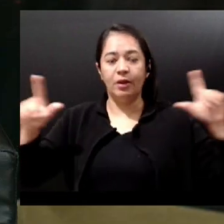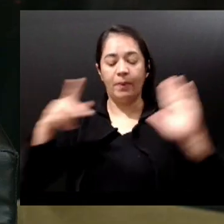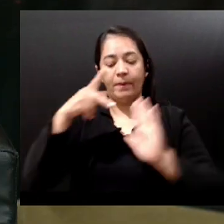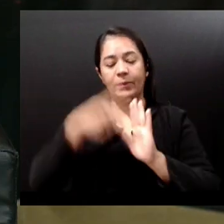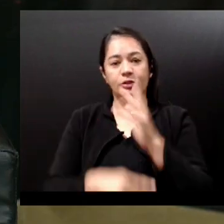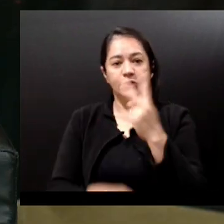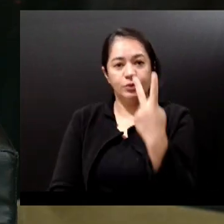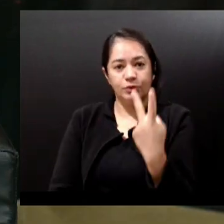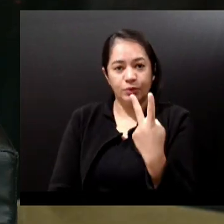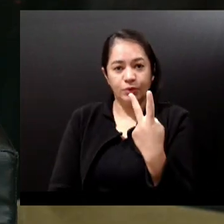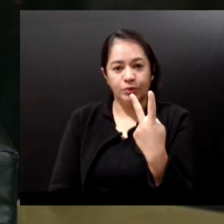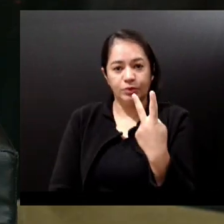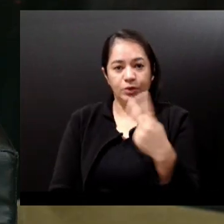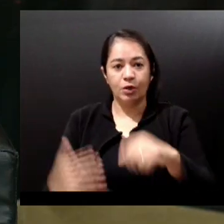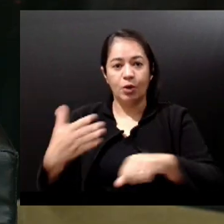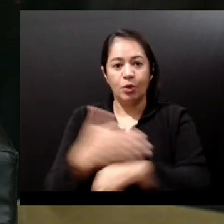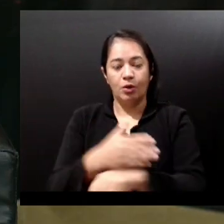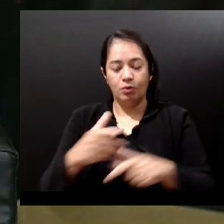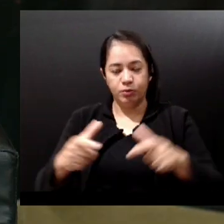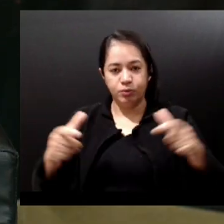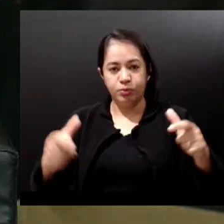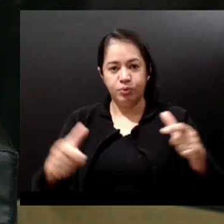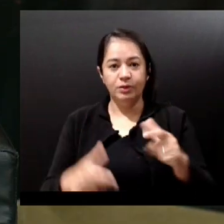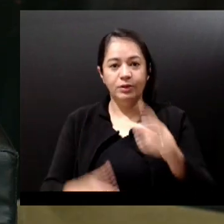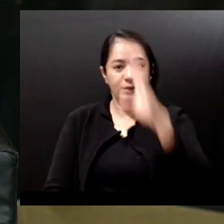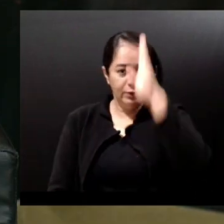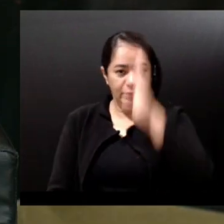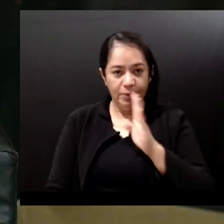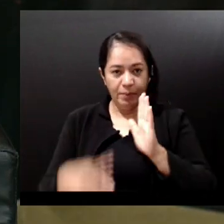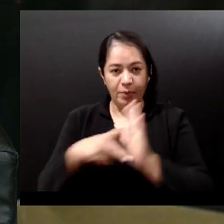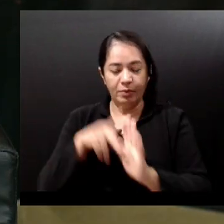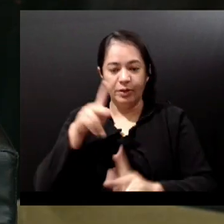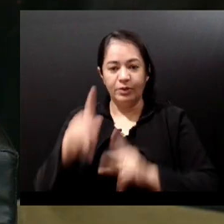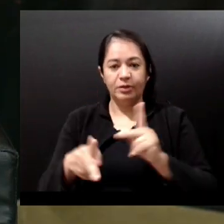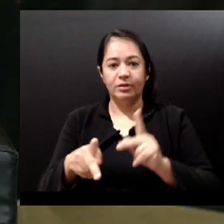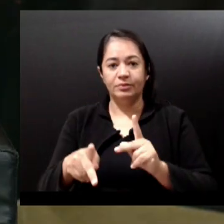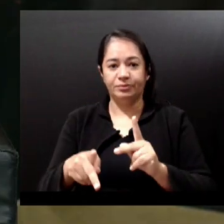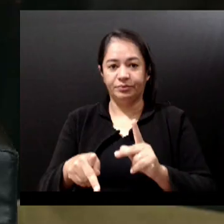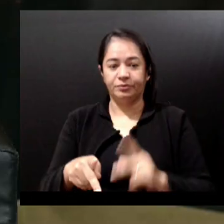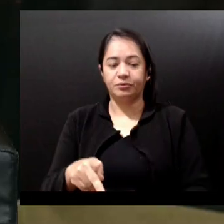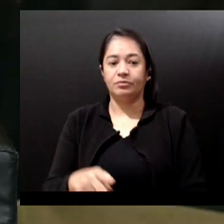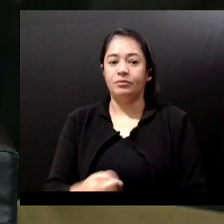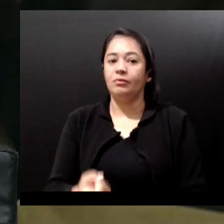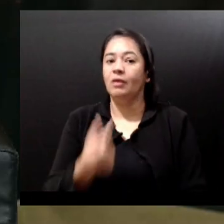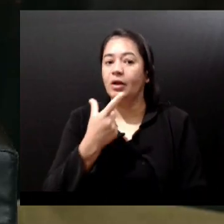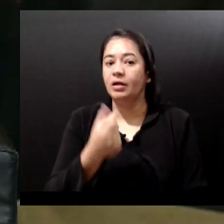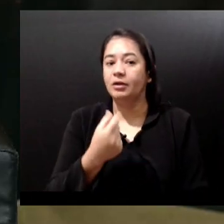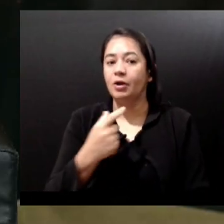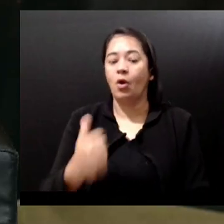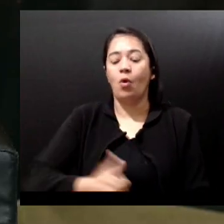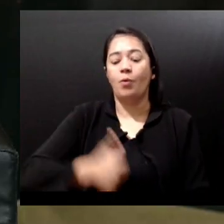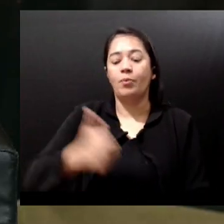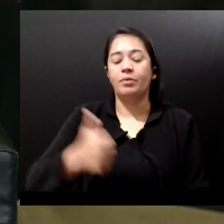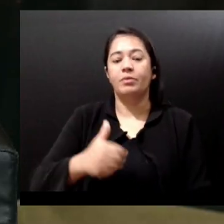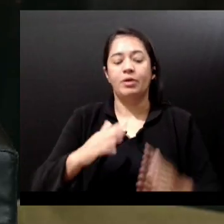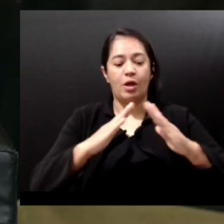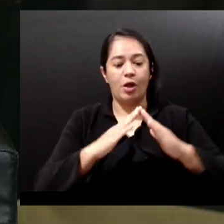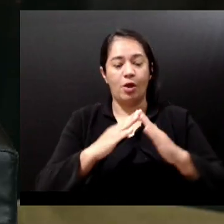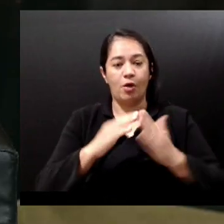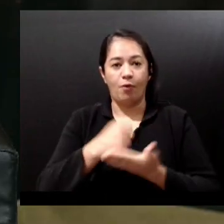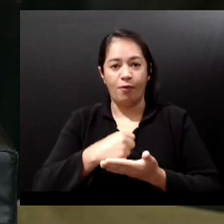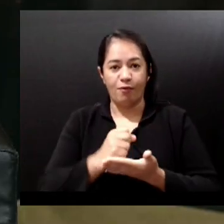acesso gratuito da população a medicamentos. O primeiro é o programa Farmácia Solidária, de autoria do vereador Rodrigo